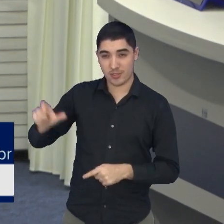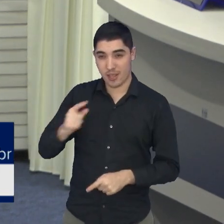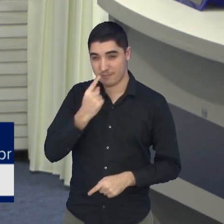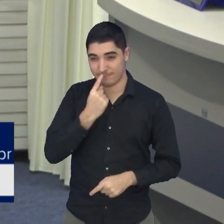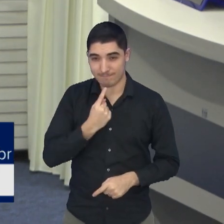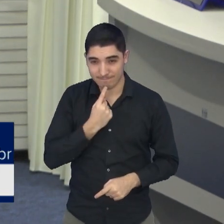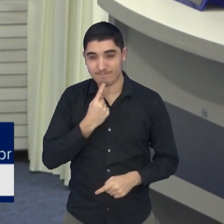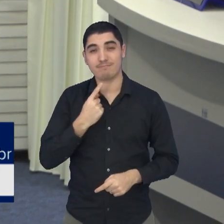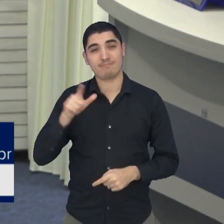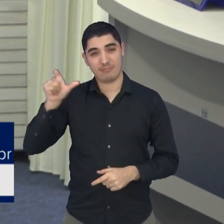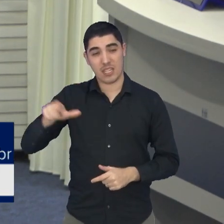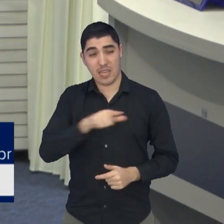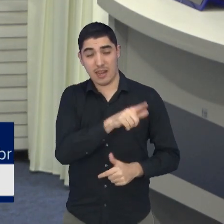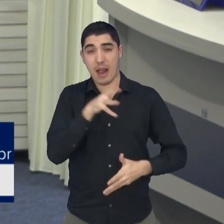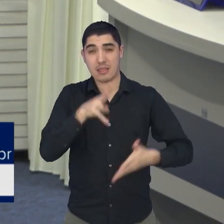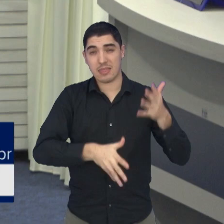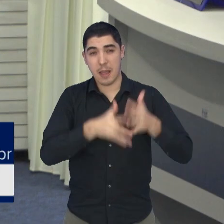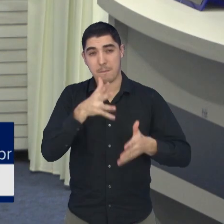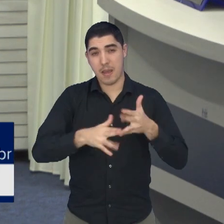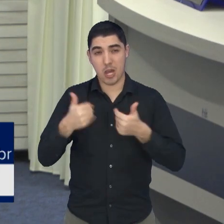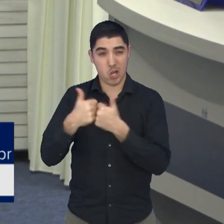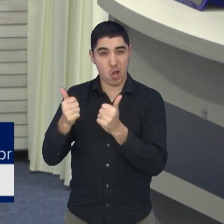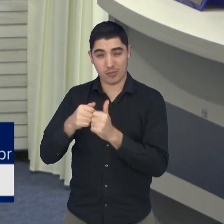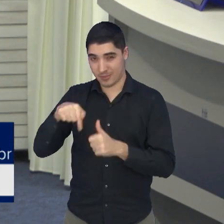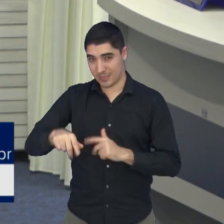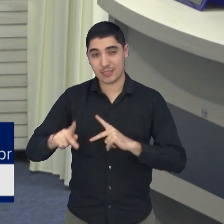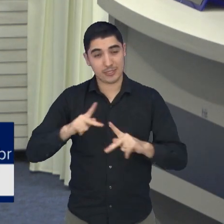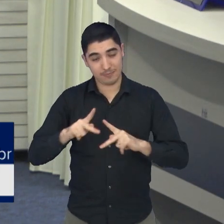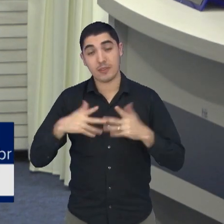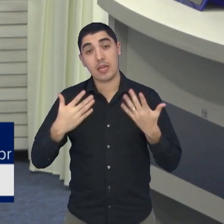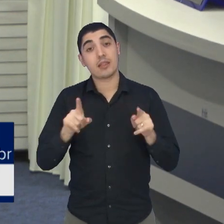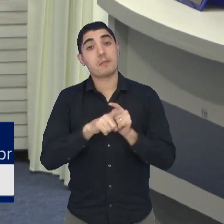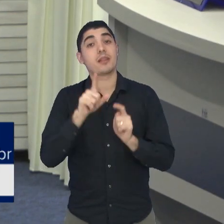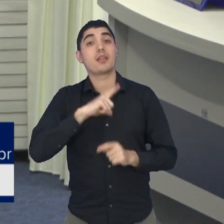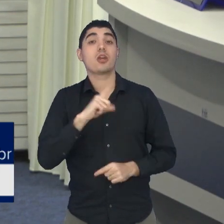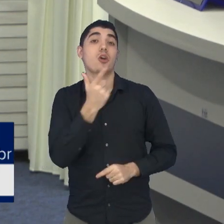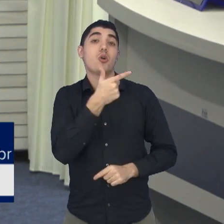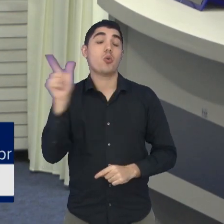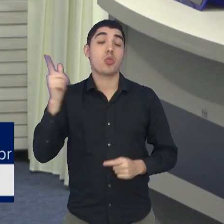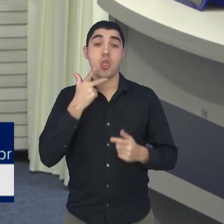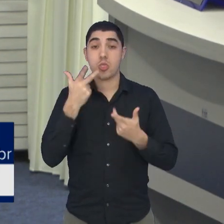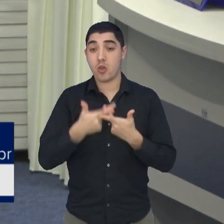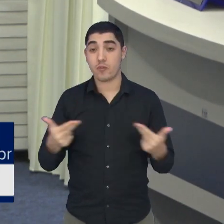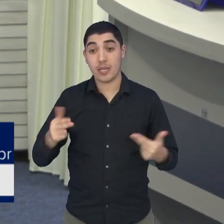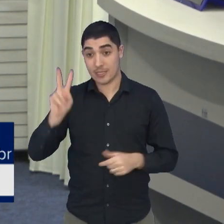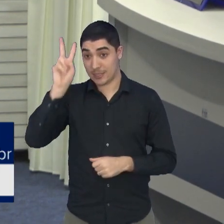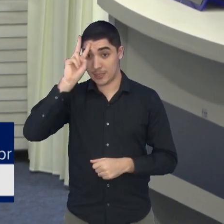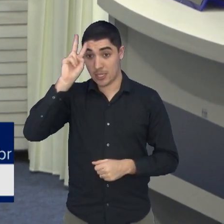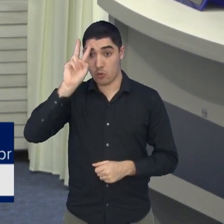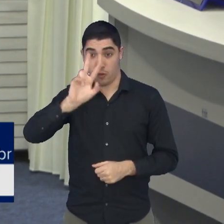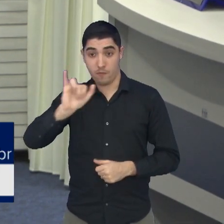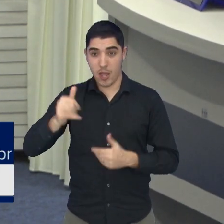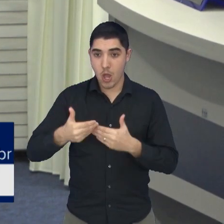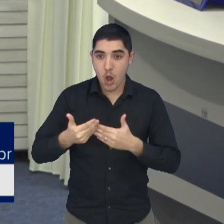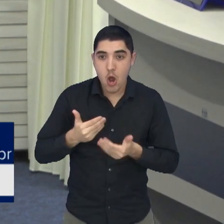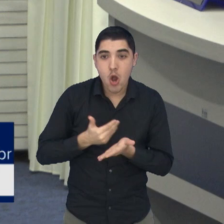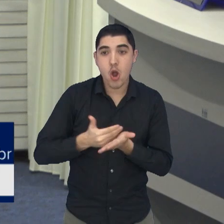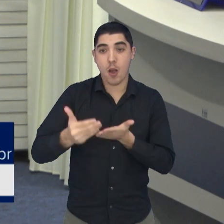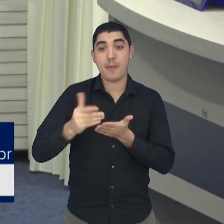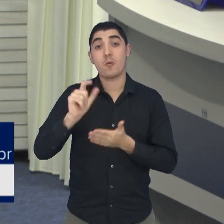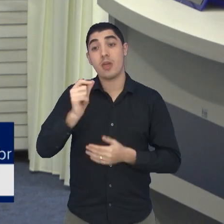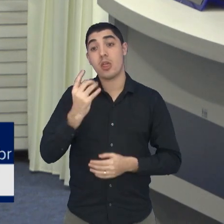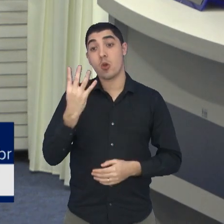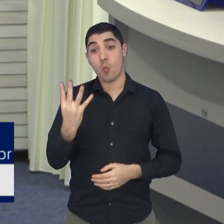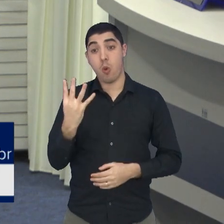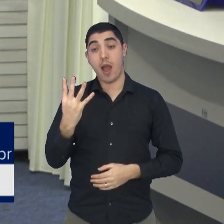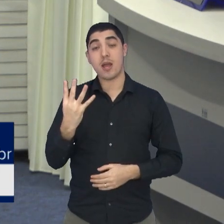do transporte público na cidade. E também tem mais uma novidade. A partir de segunda-feira também, 4 linhas de